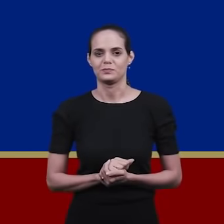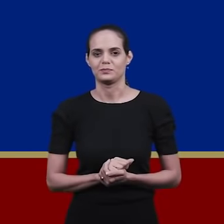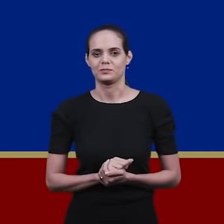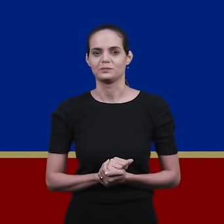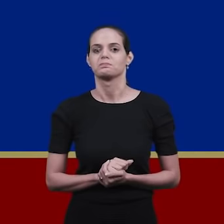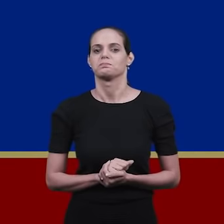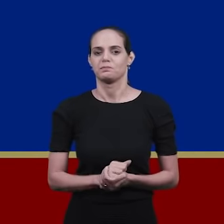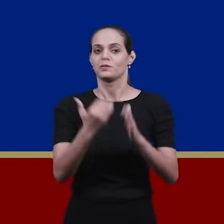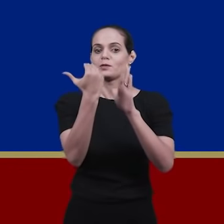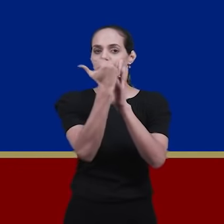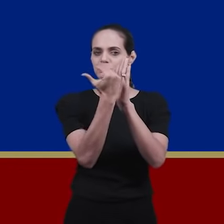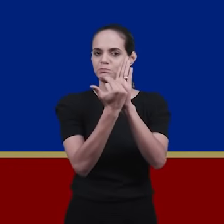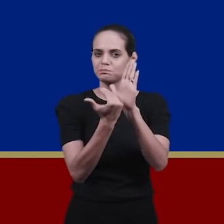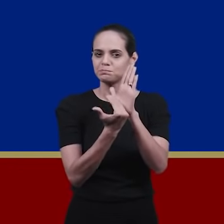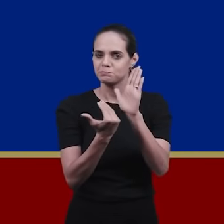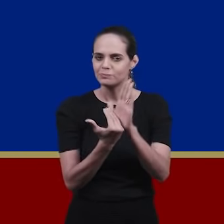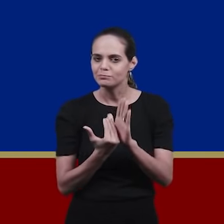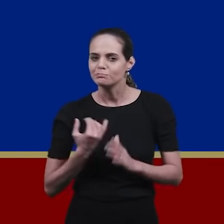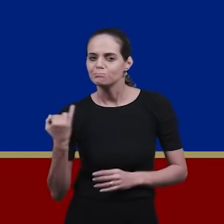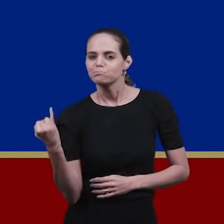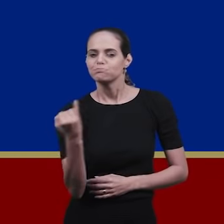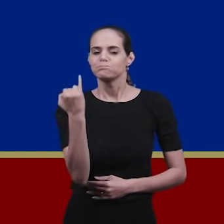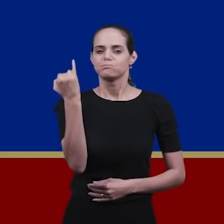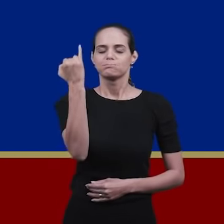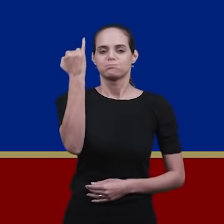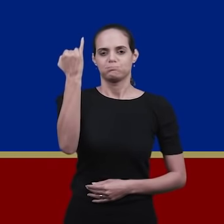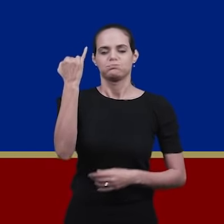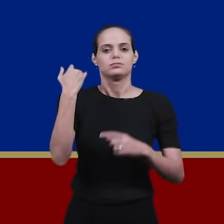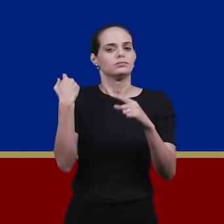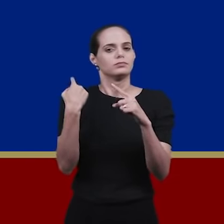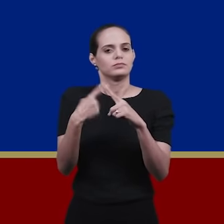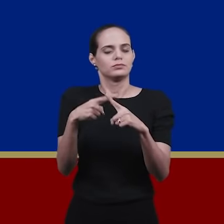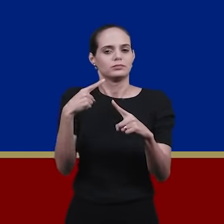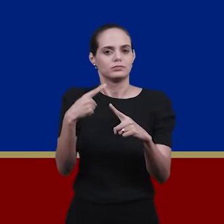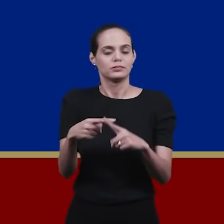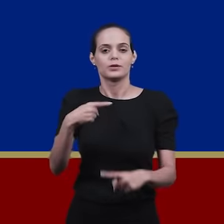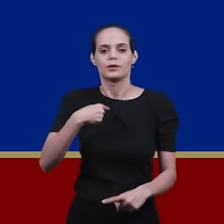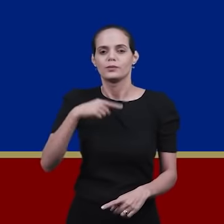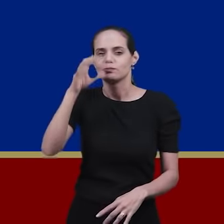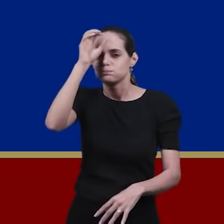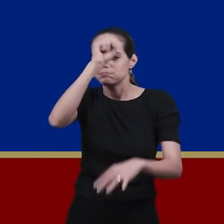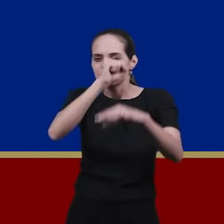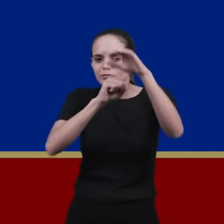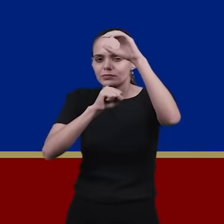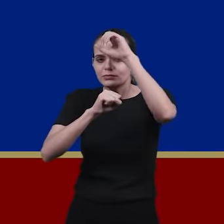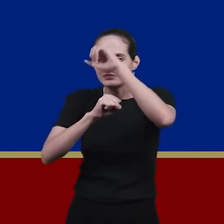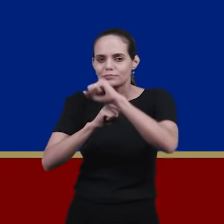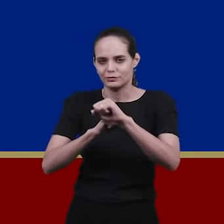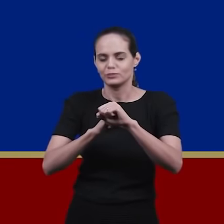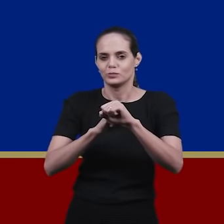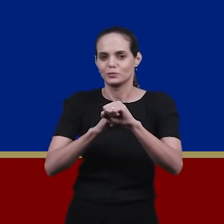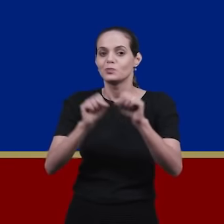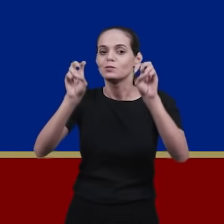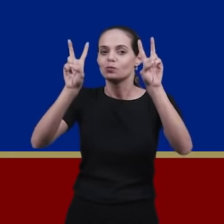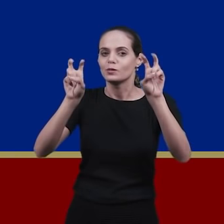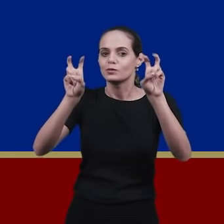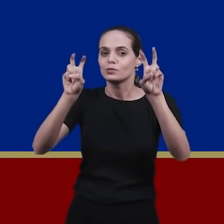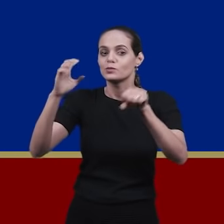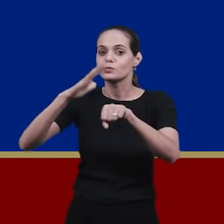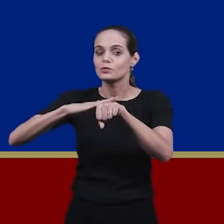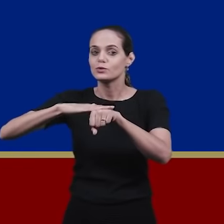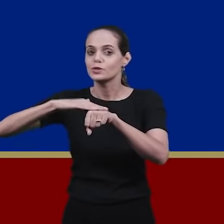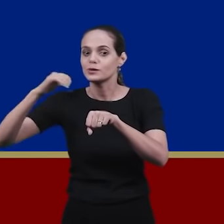sido de grande importância, pois tenho aprendido muito a respeito do chamado e